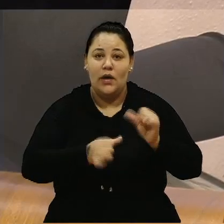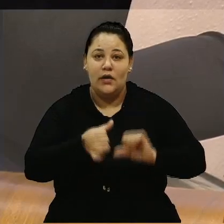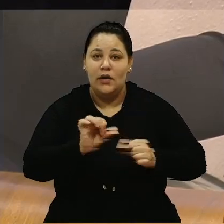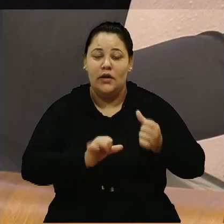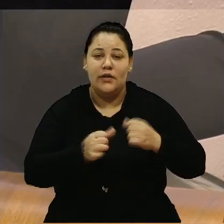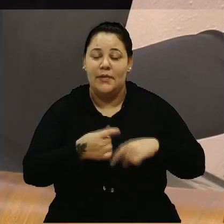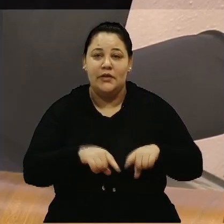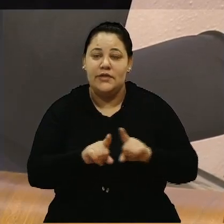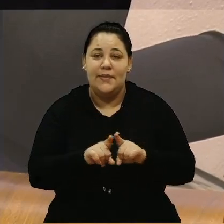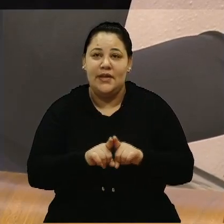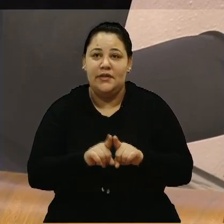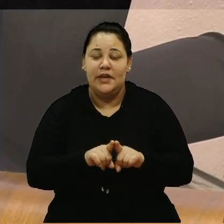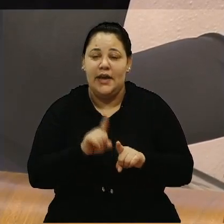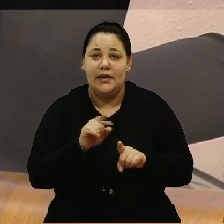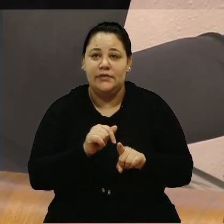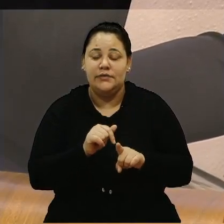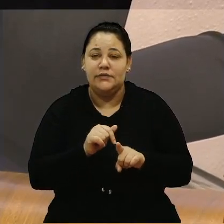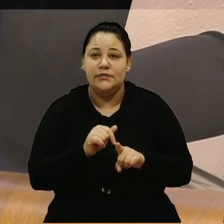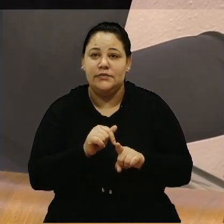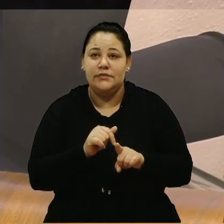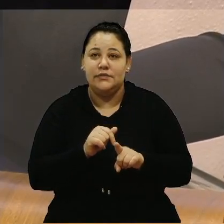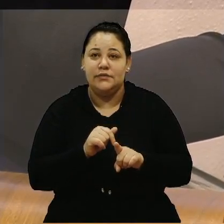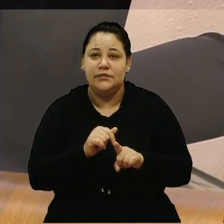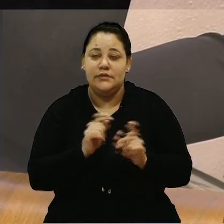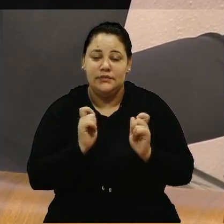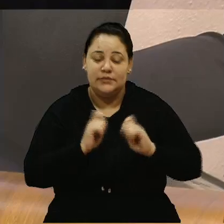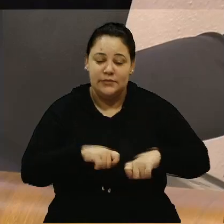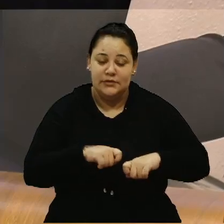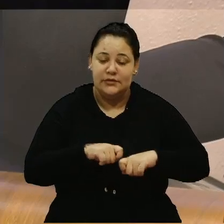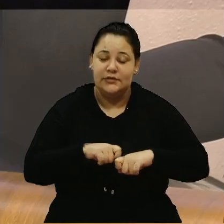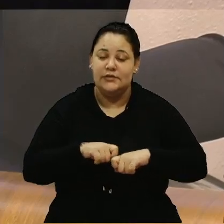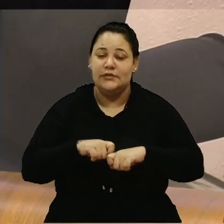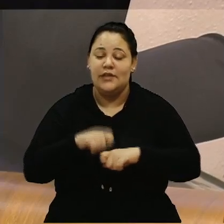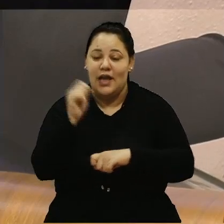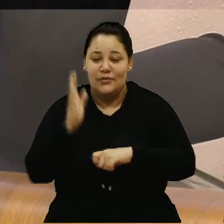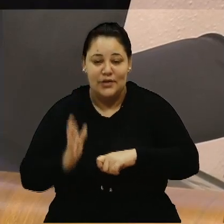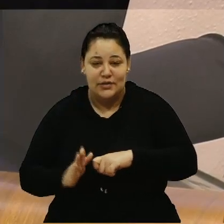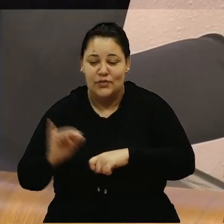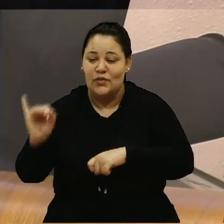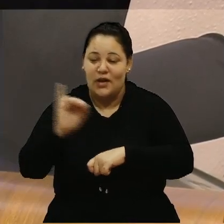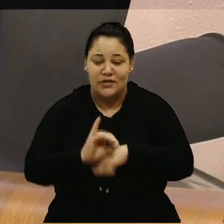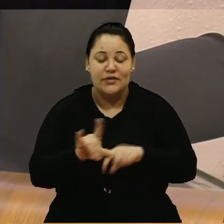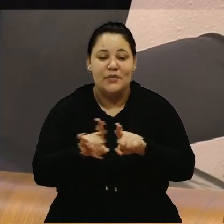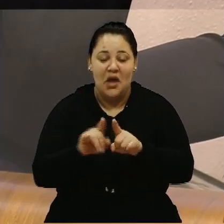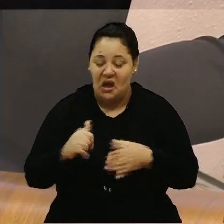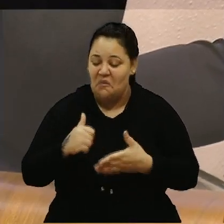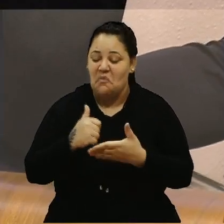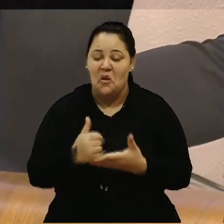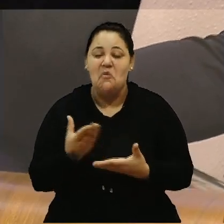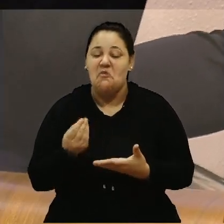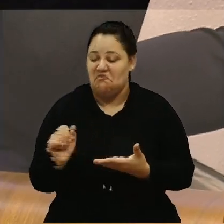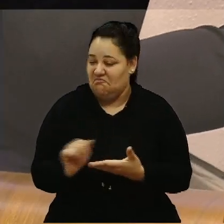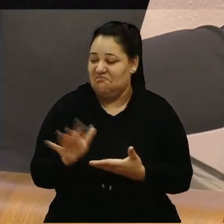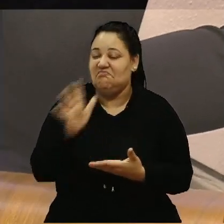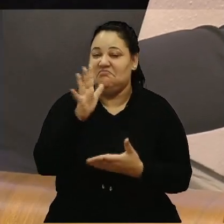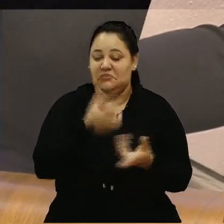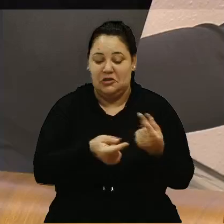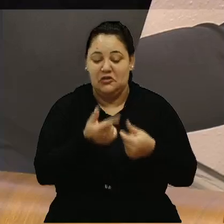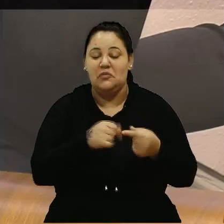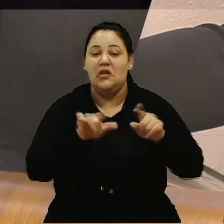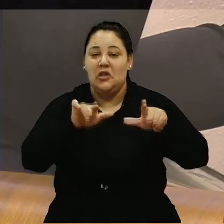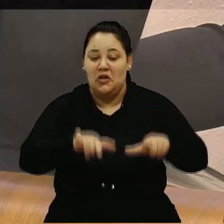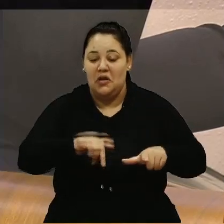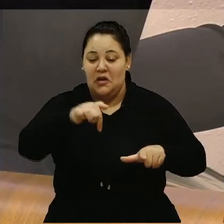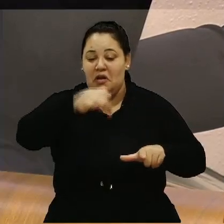que atua. Seja no mercado nacional ou internacional, contribui significativamente para a economia